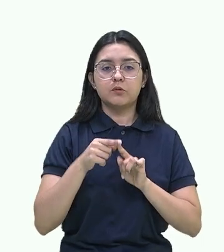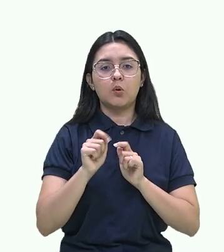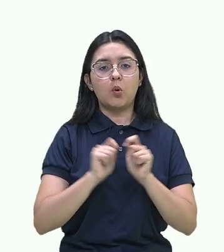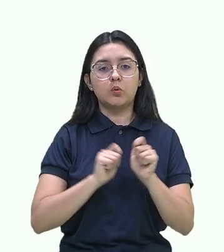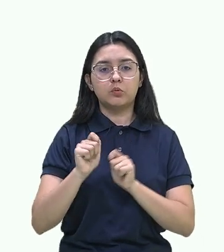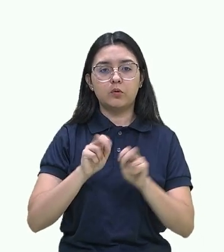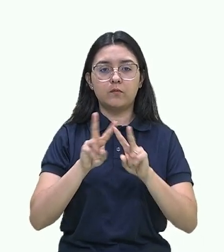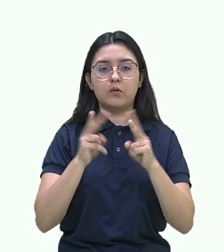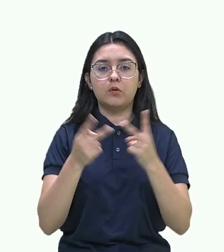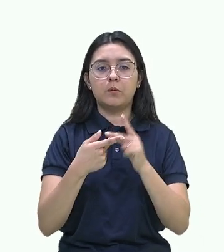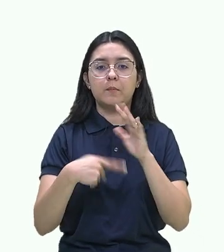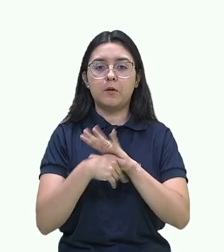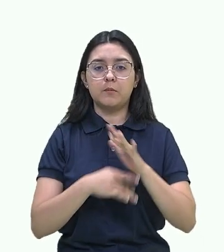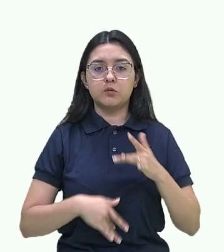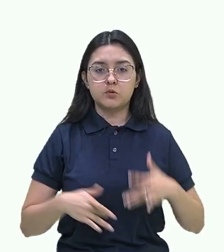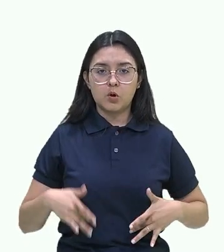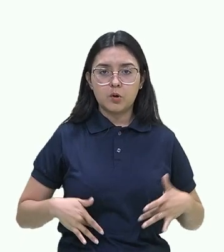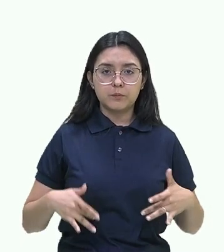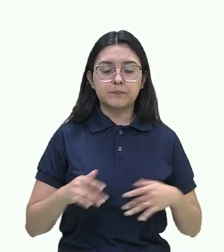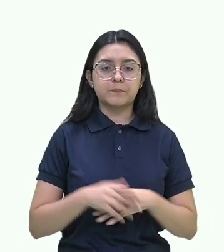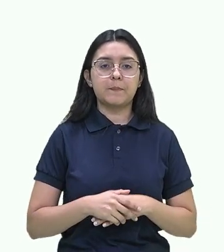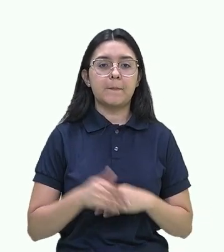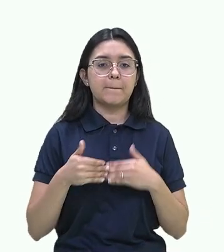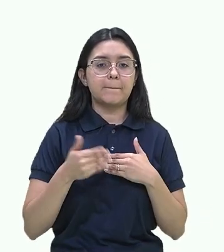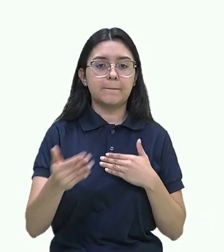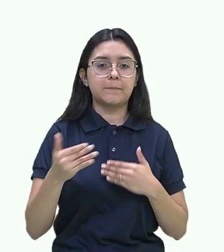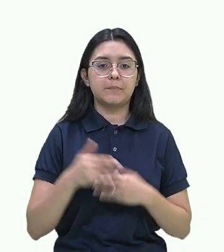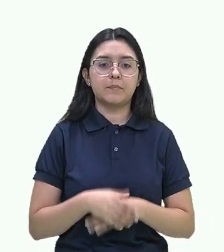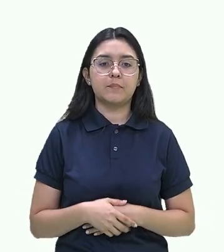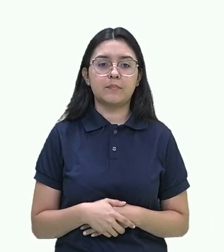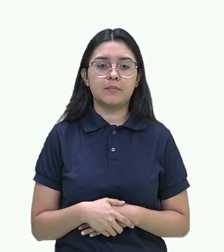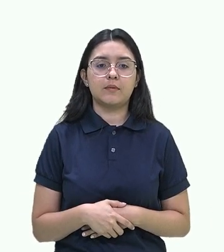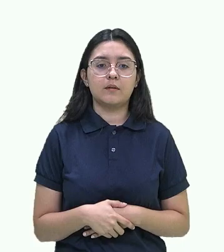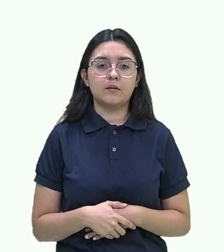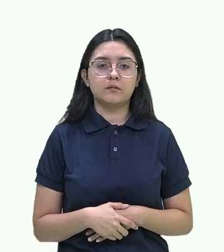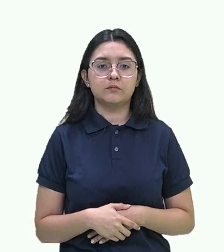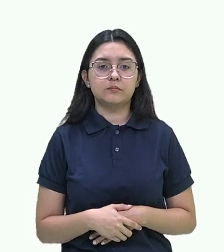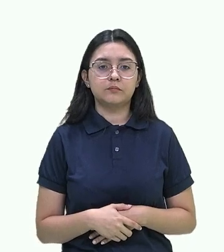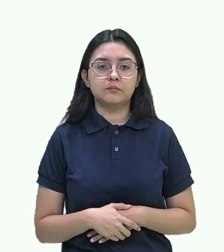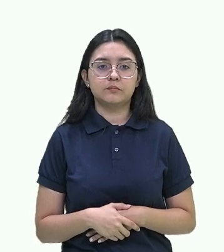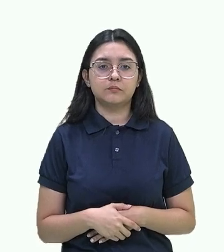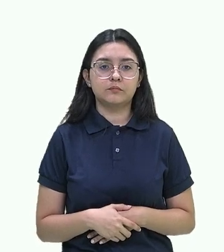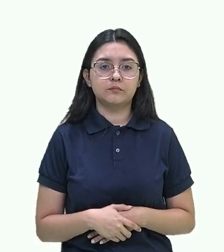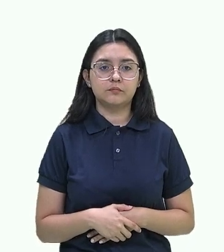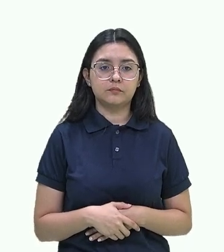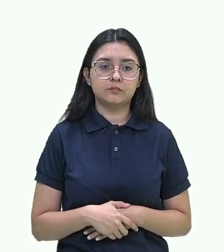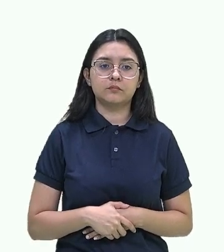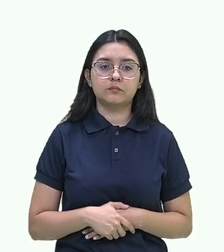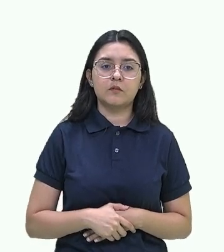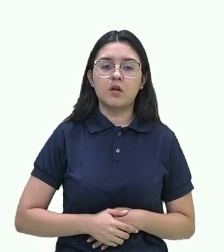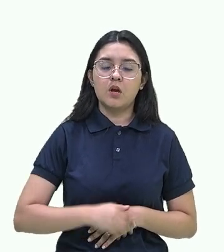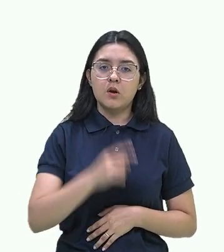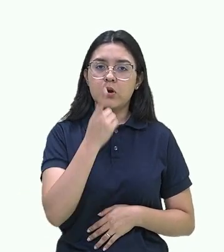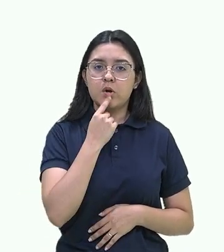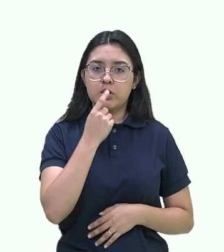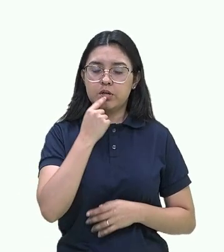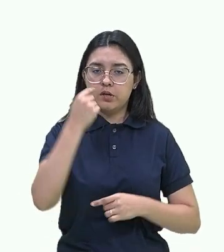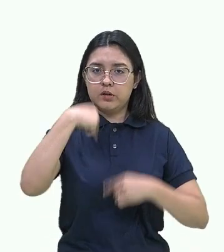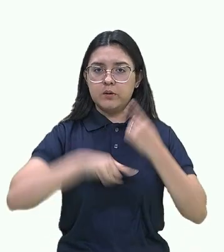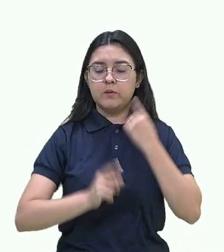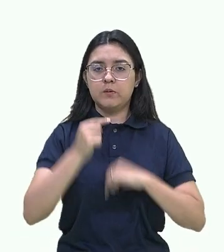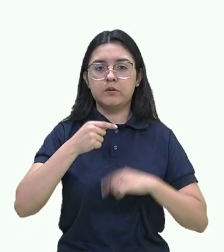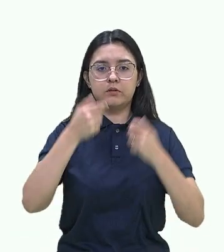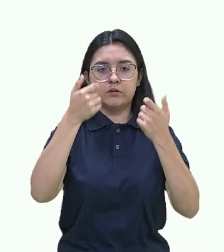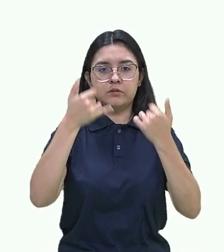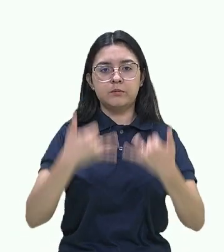de volume dos órgãos. Vamos continuar aí com a circulação sanguínea. Já comentei com vocês,